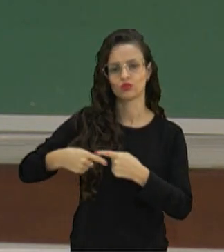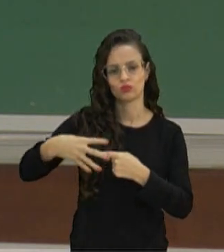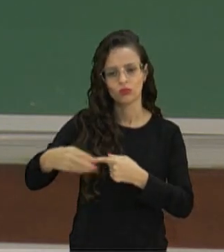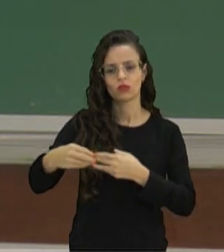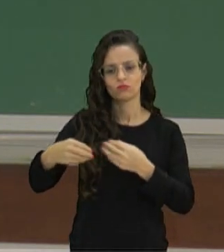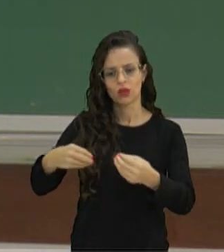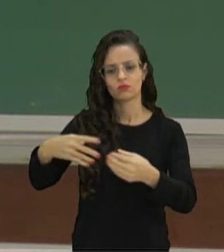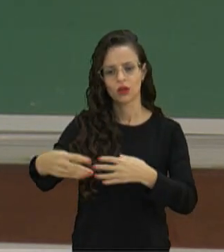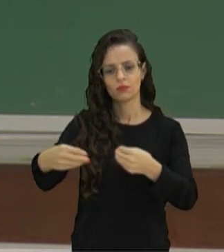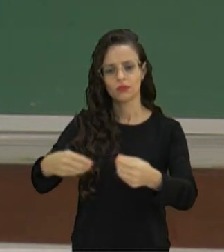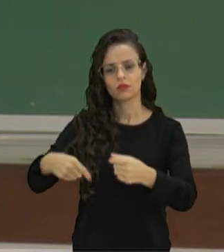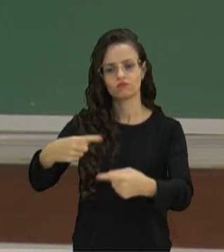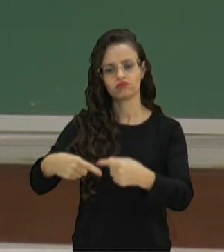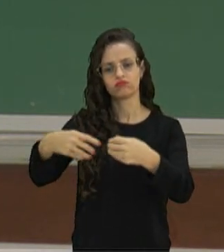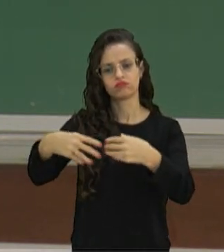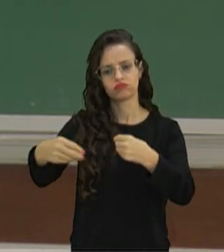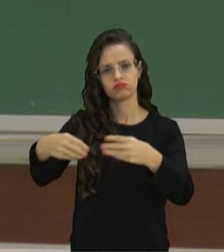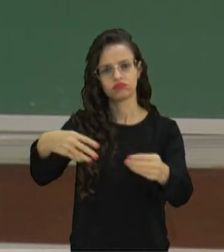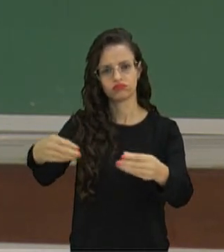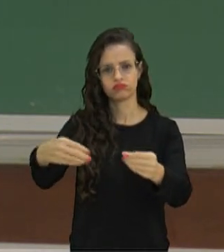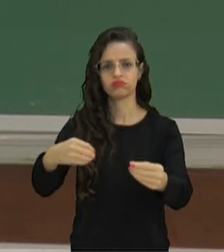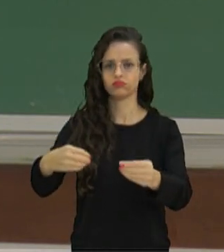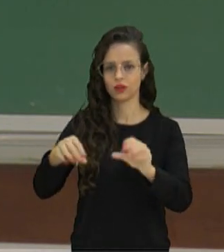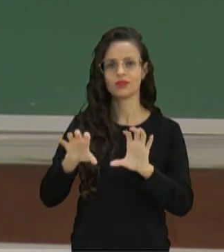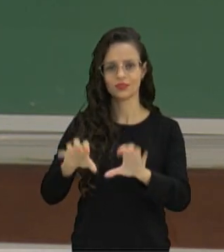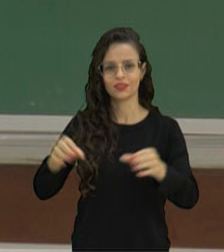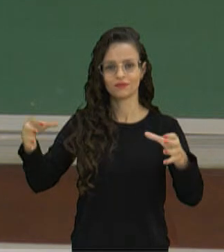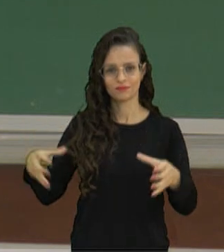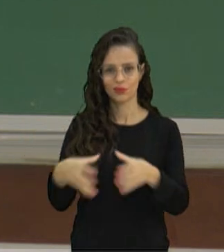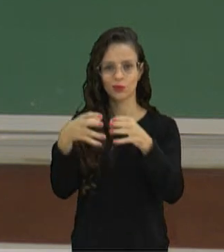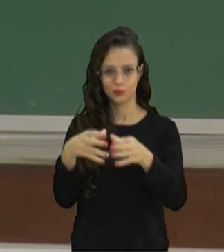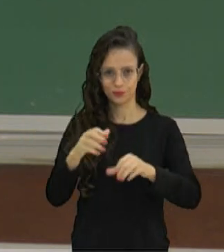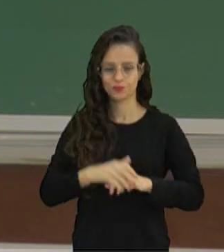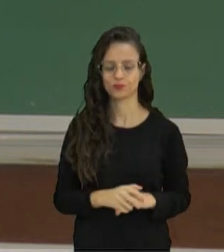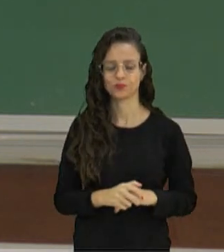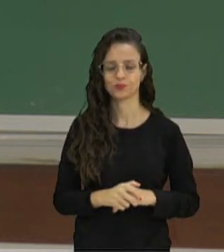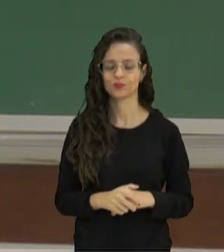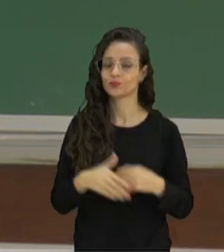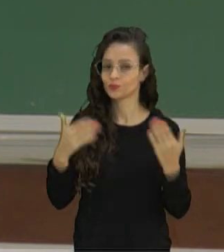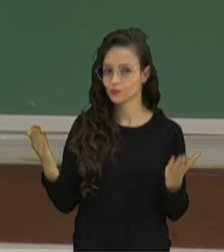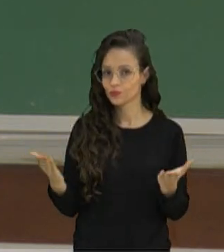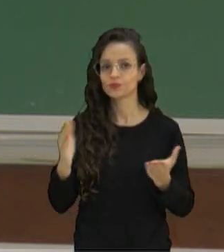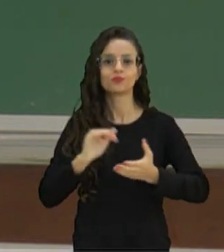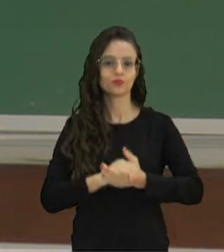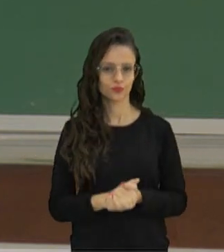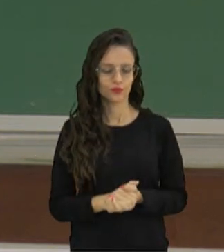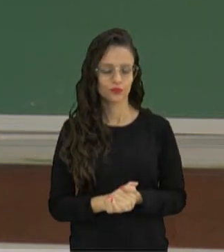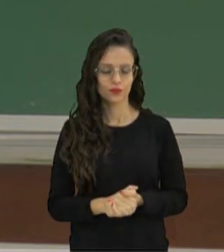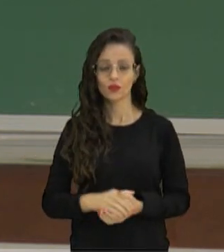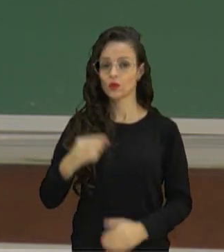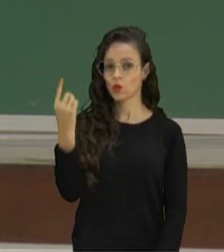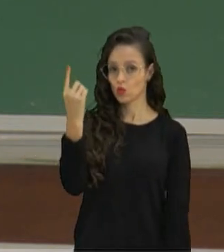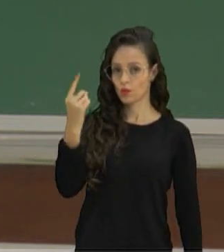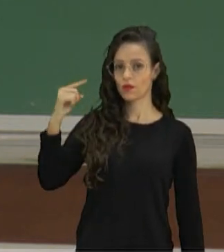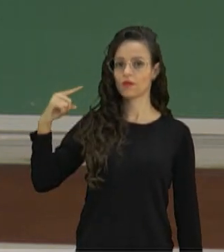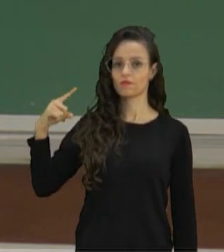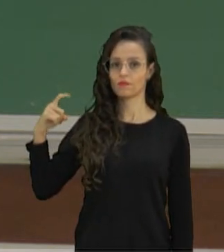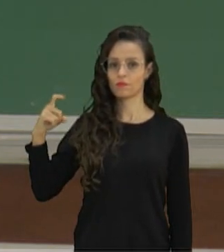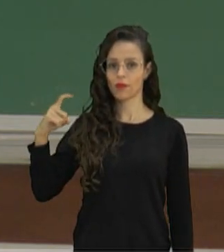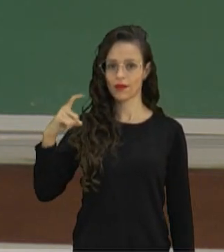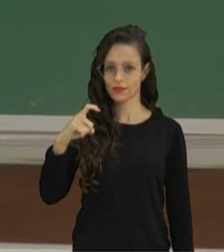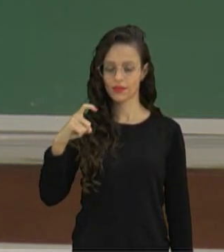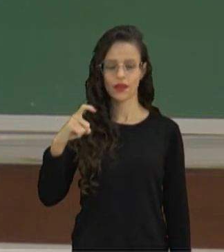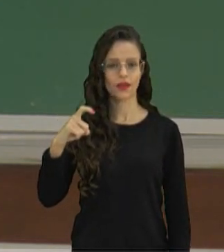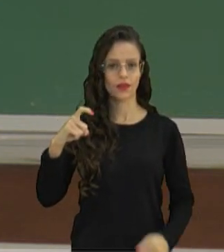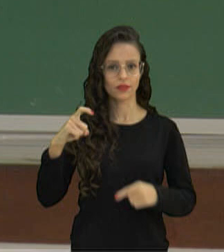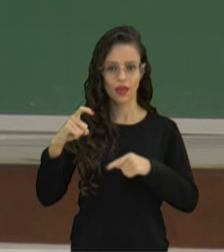para formar novas bactérias e originar as colônias. Pois bem, uma bactéria ela não se produz